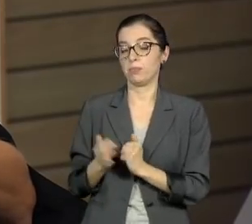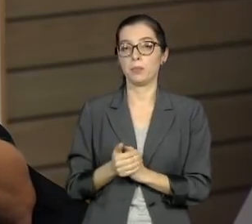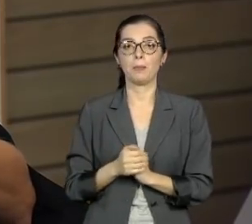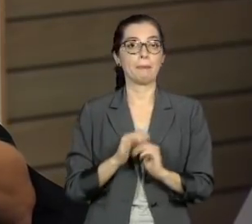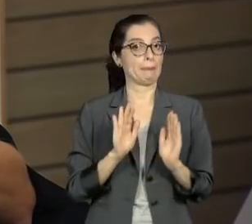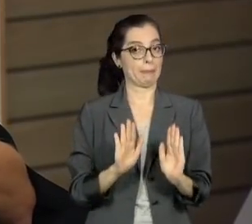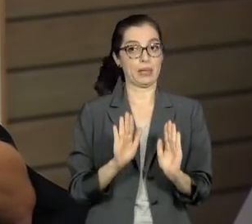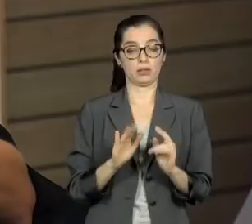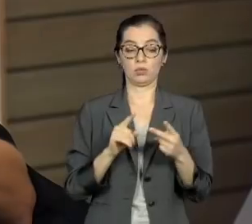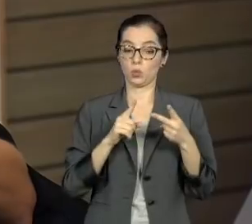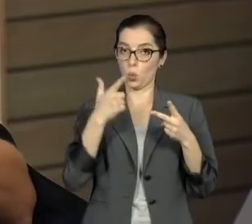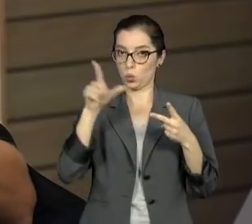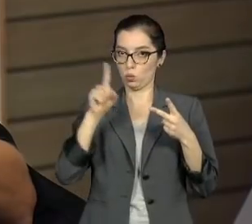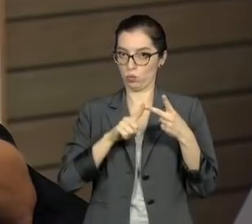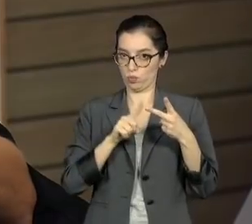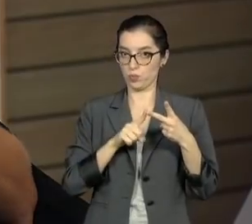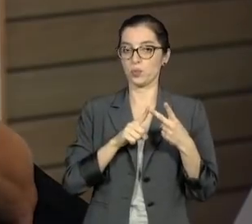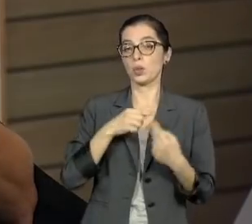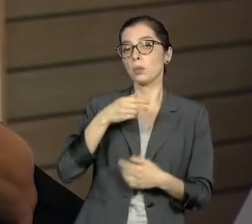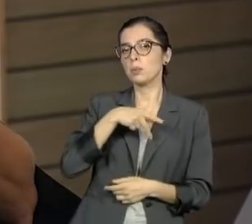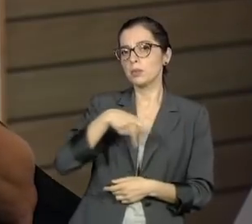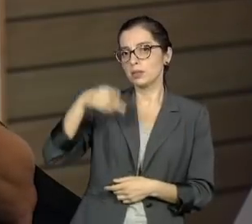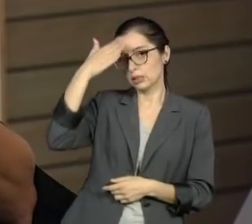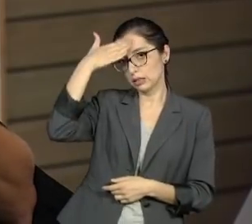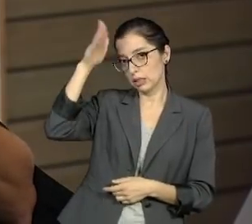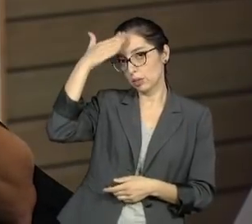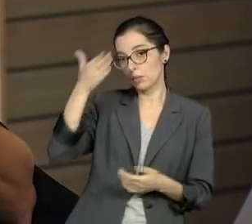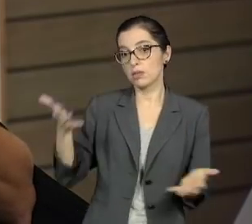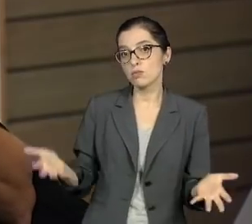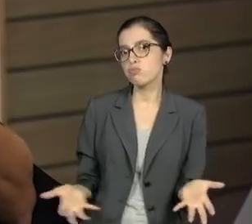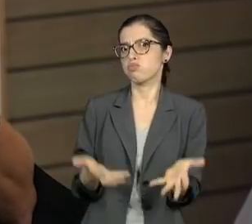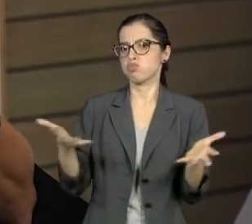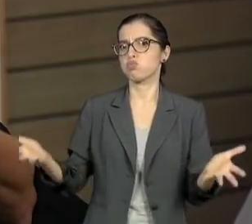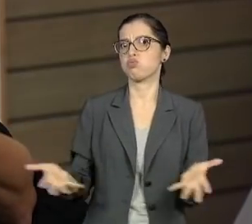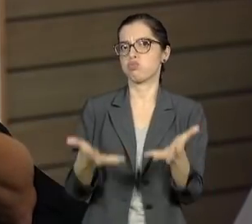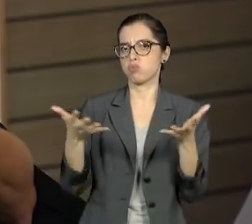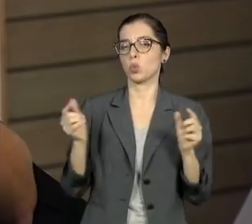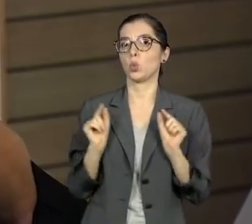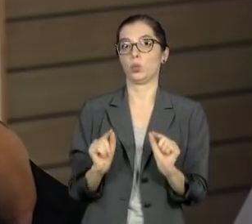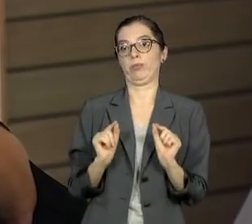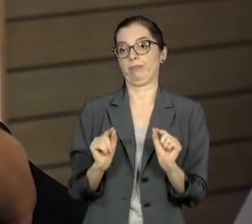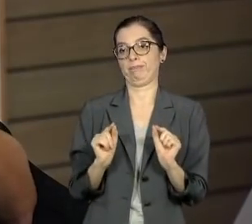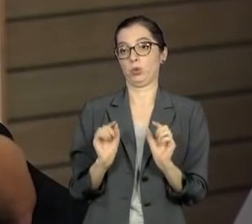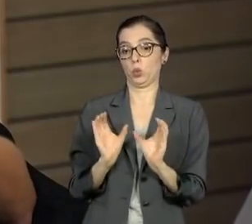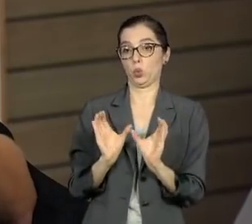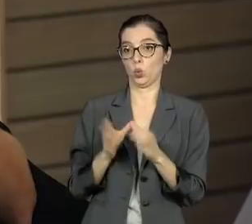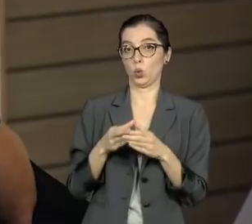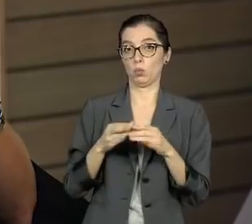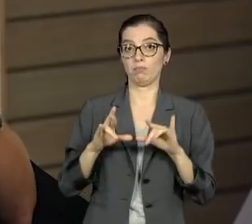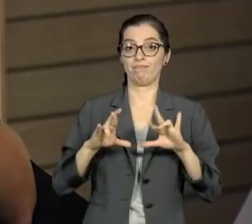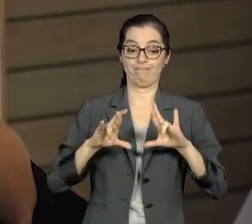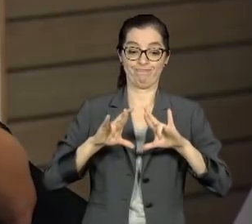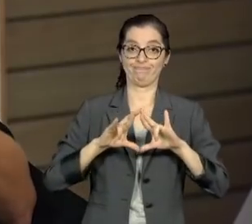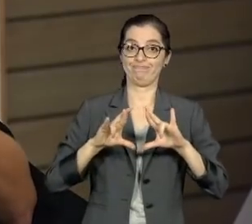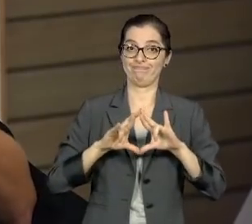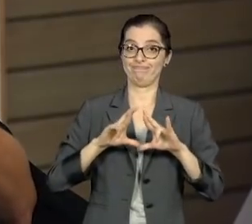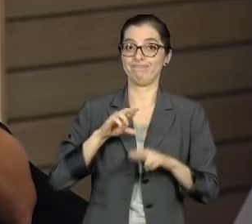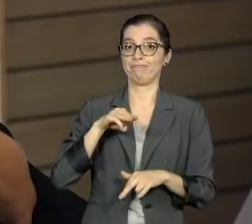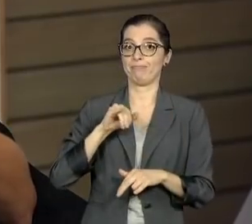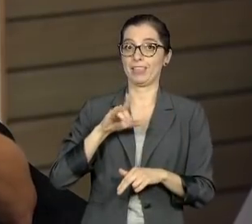o presidente Donald Trump está incentivando verdadeiras milícias a atuarem como guardiões,